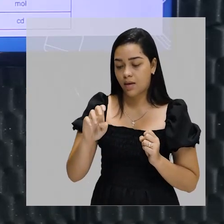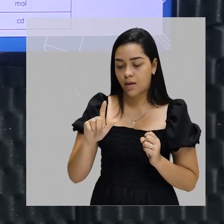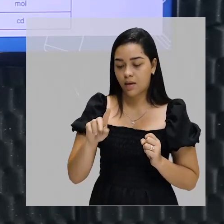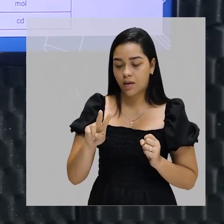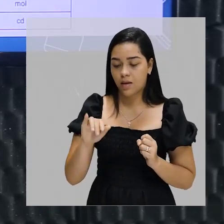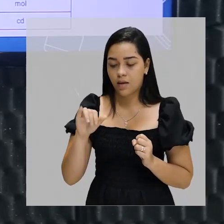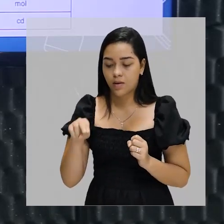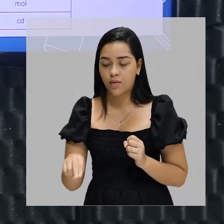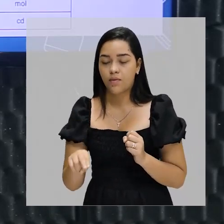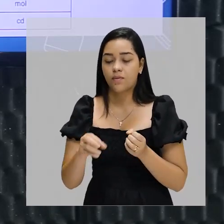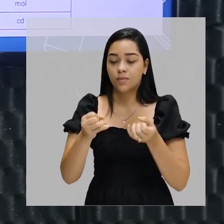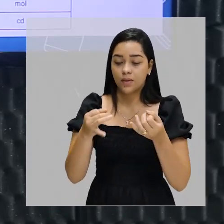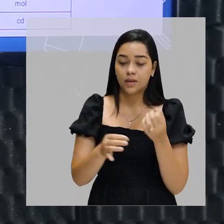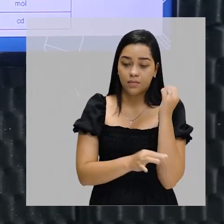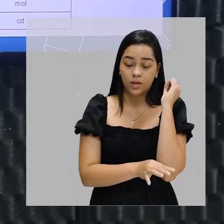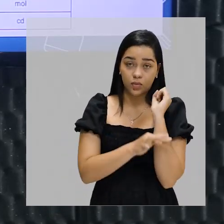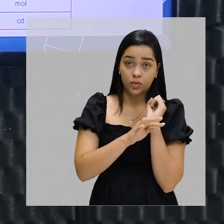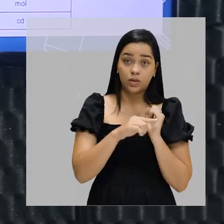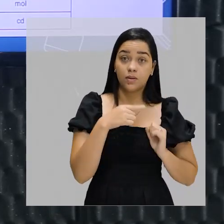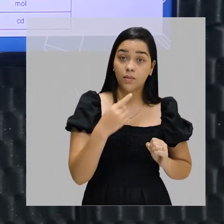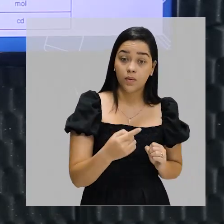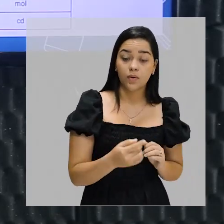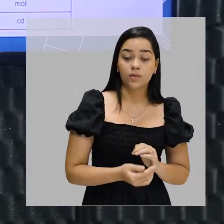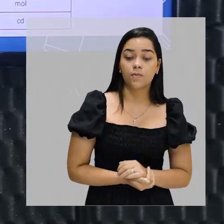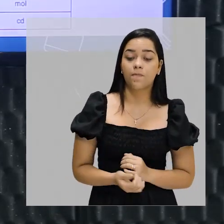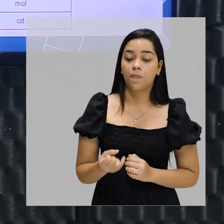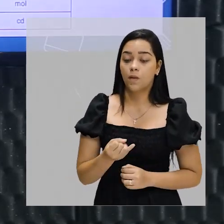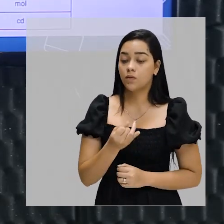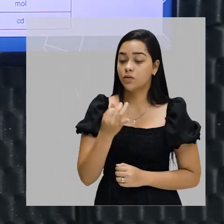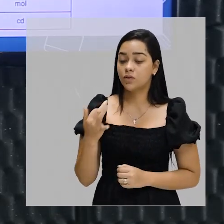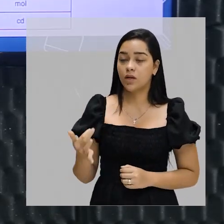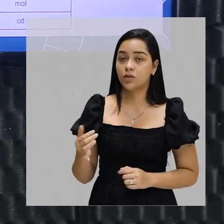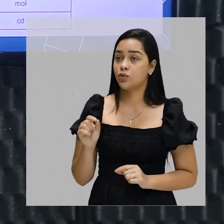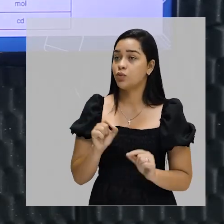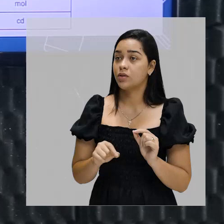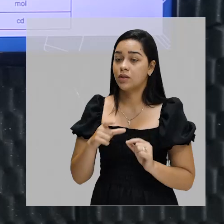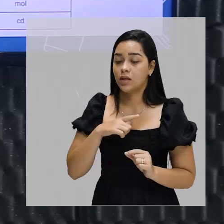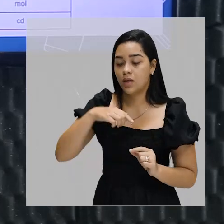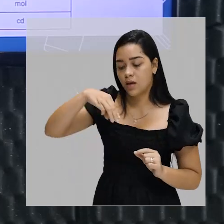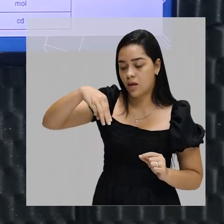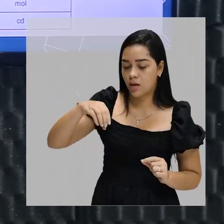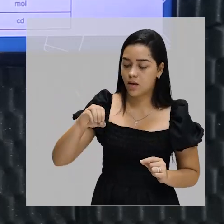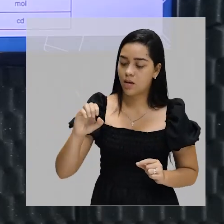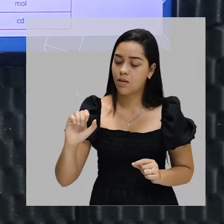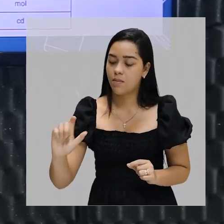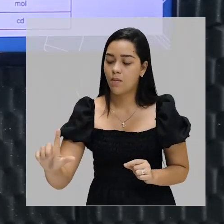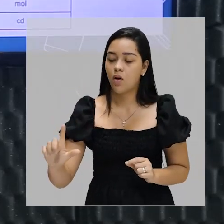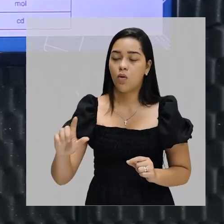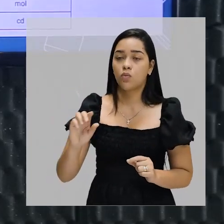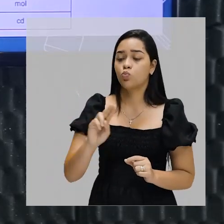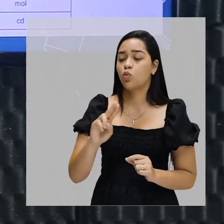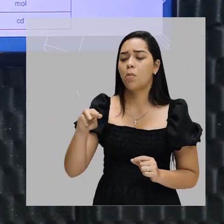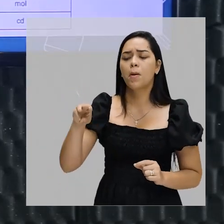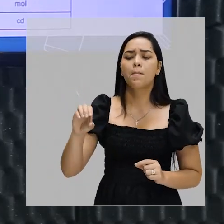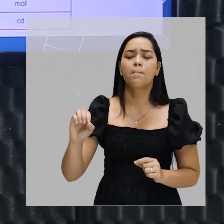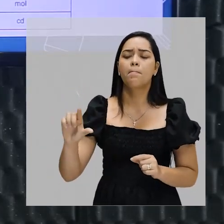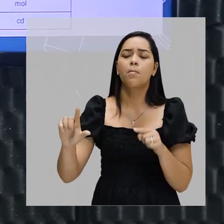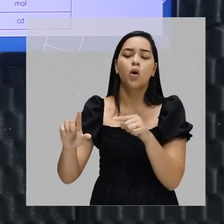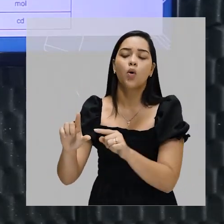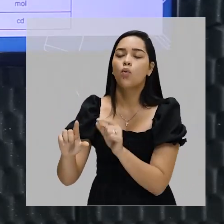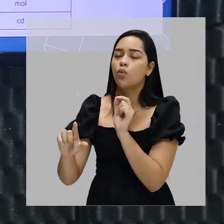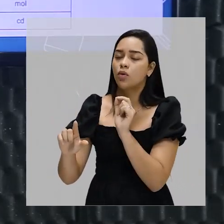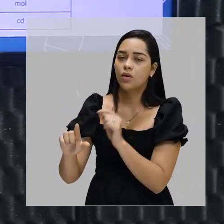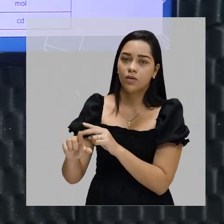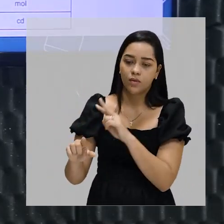sobre a temperatura mais na frente. Quantidade de substância, mol, ok? Esse termo mol a gente